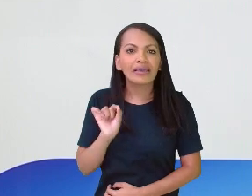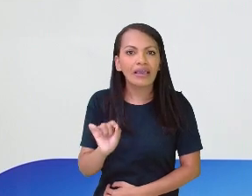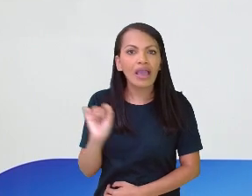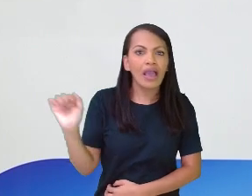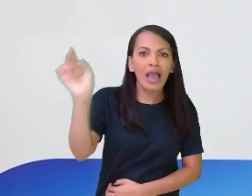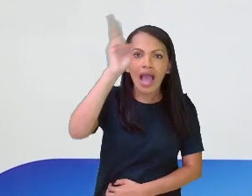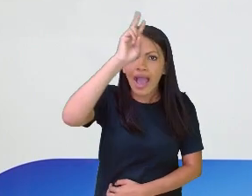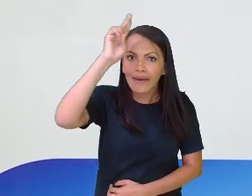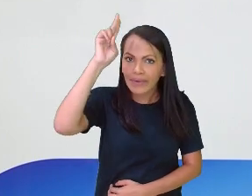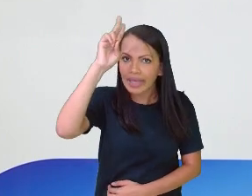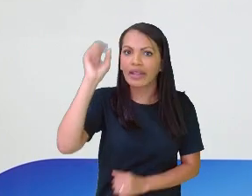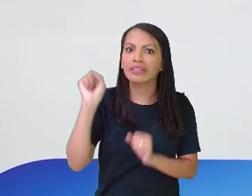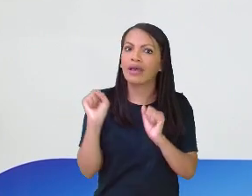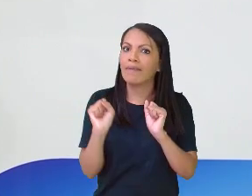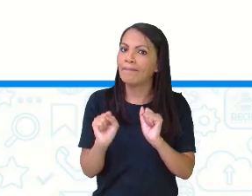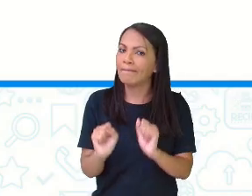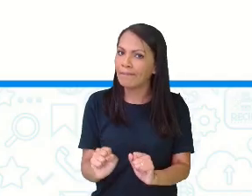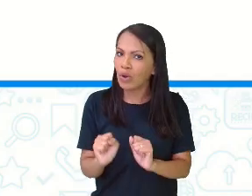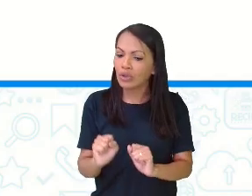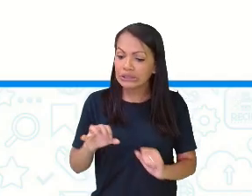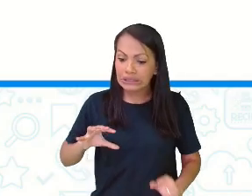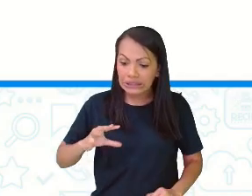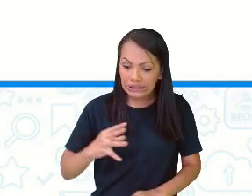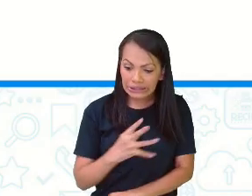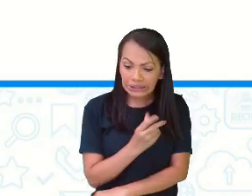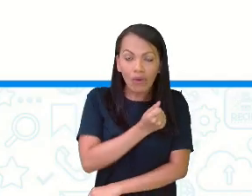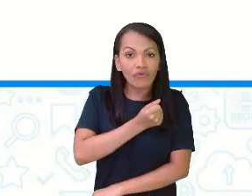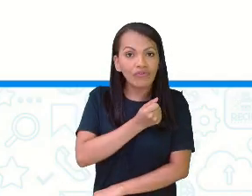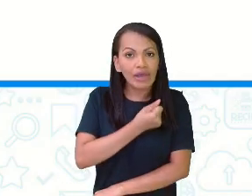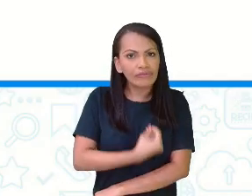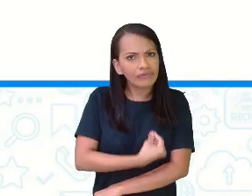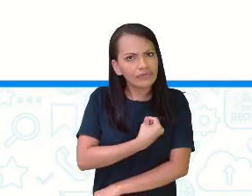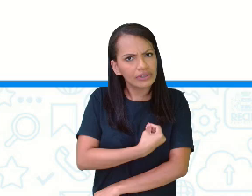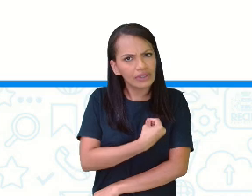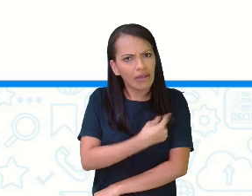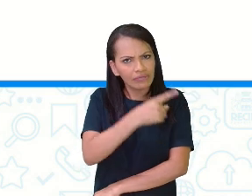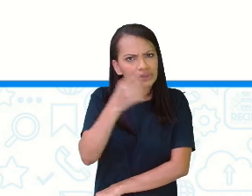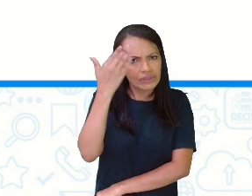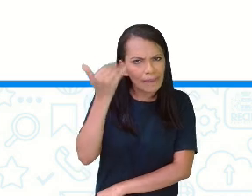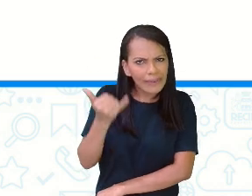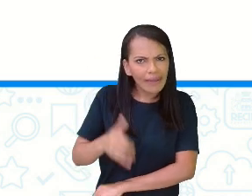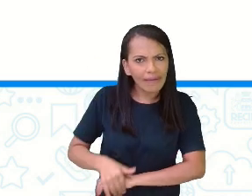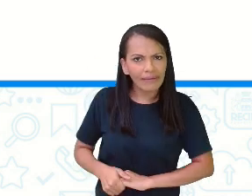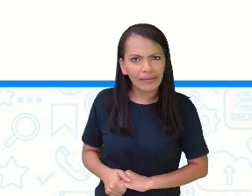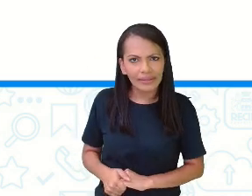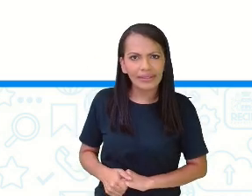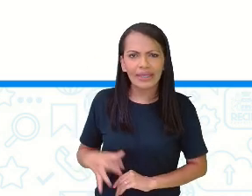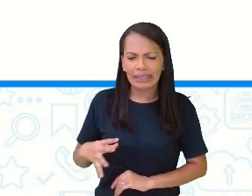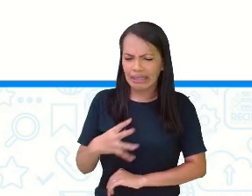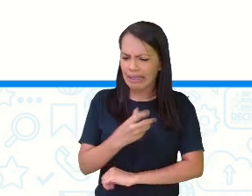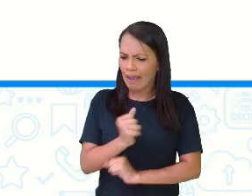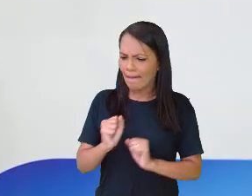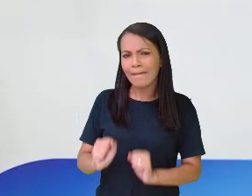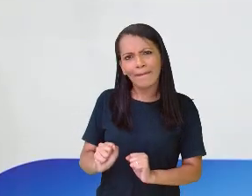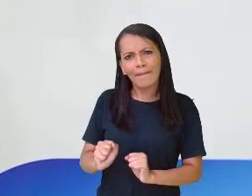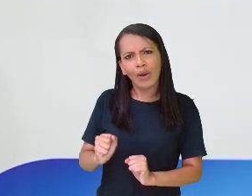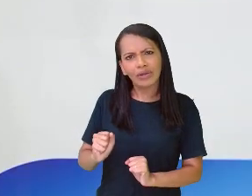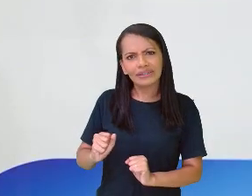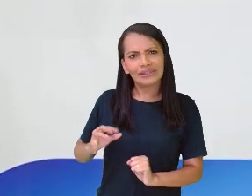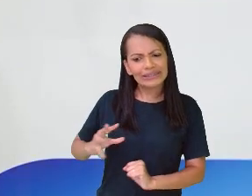ela pode salvar vidas? Uau! Será que essa barata pode salvar